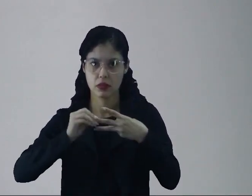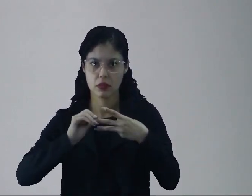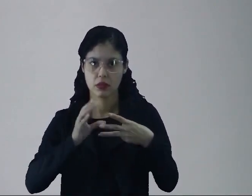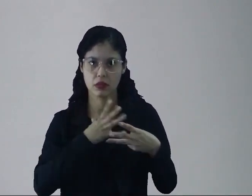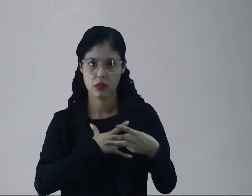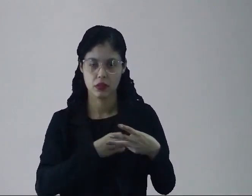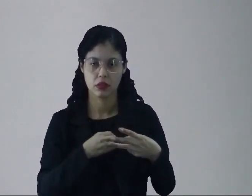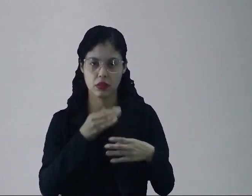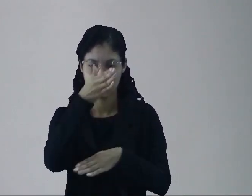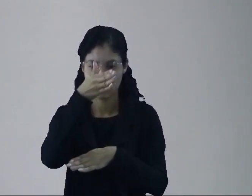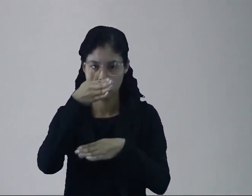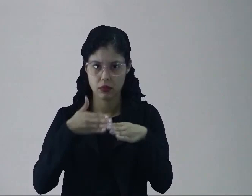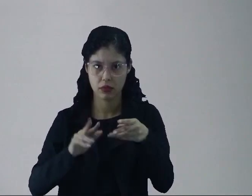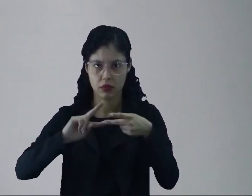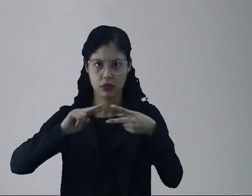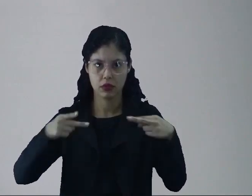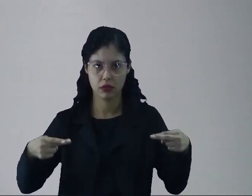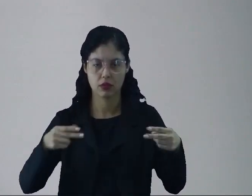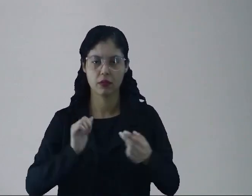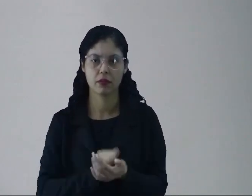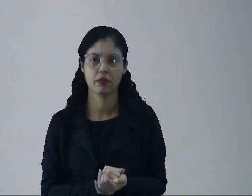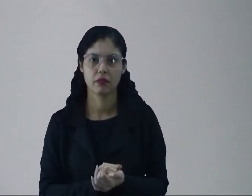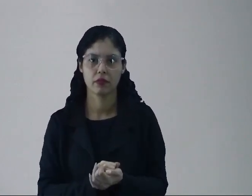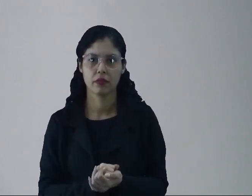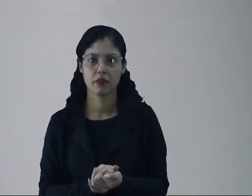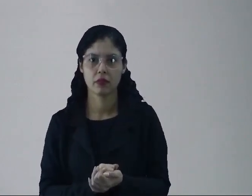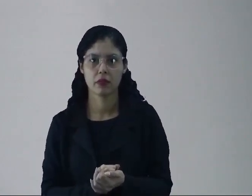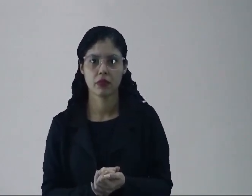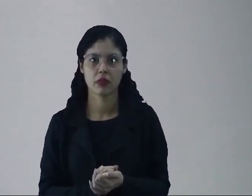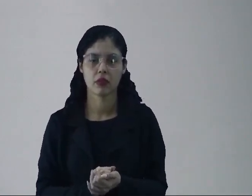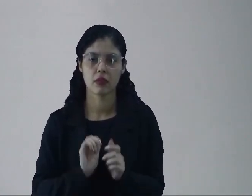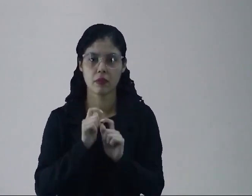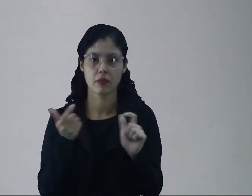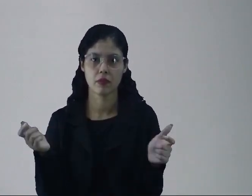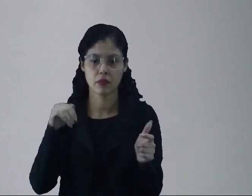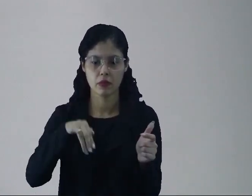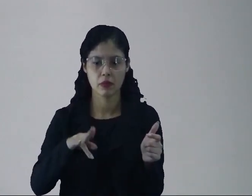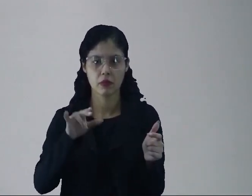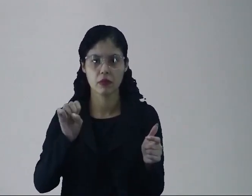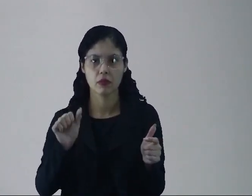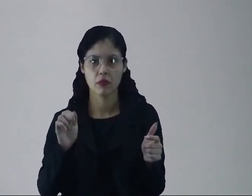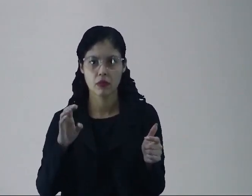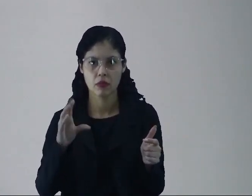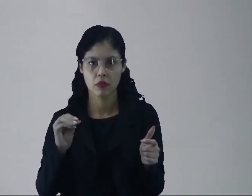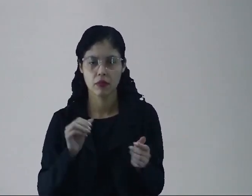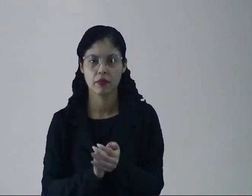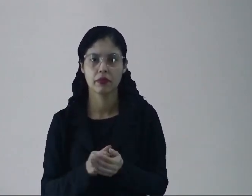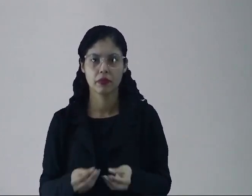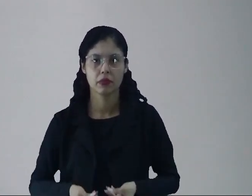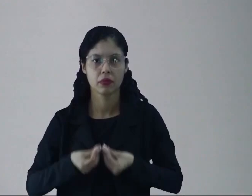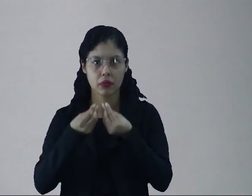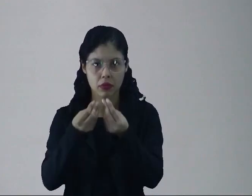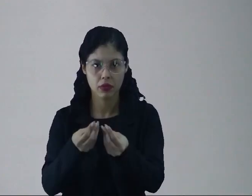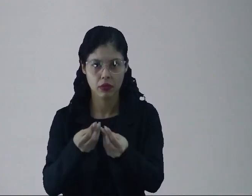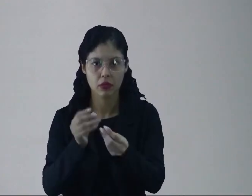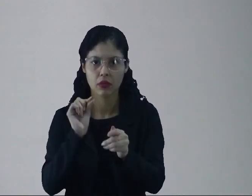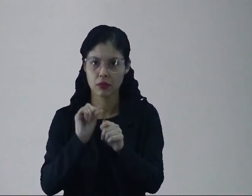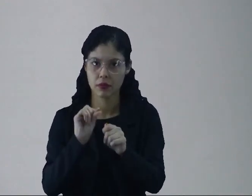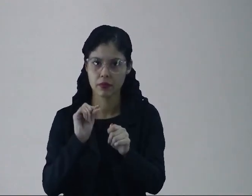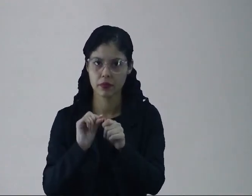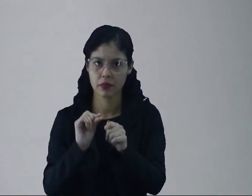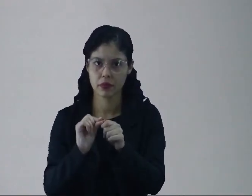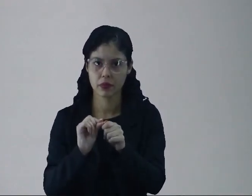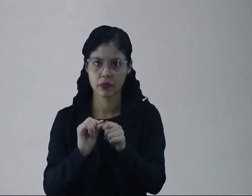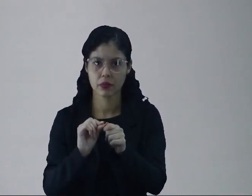filhas com metade do material genético. A meiose, na sua grande maioria das vezes, vai ser aplicada no processo de formação